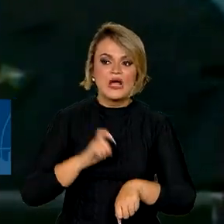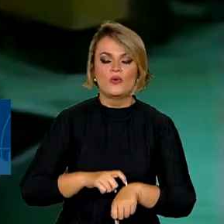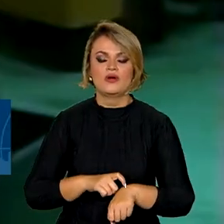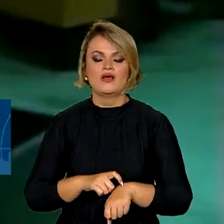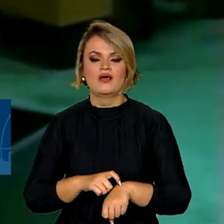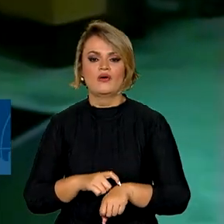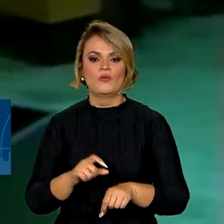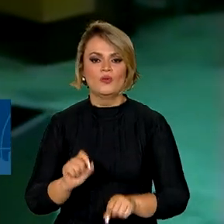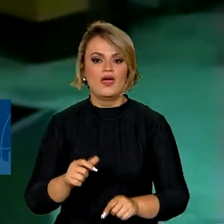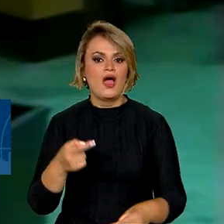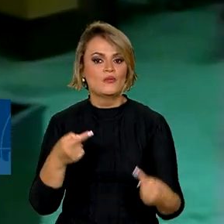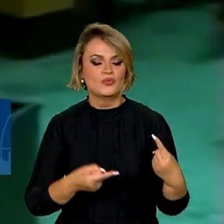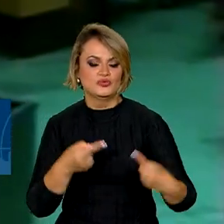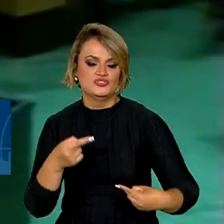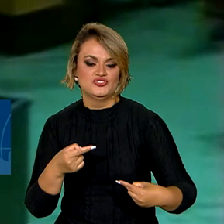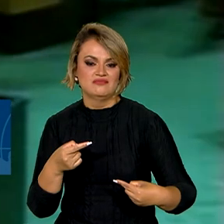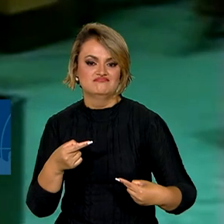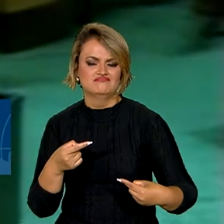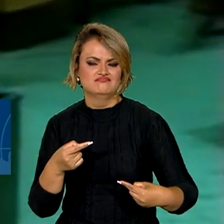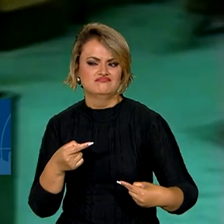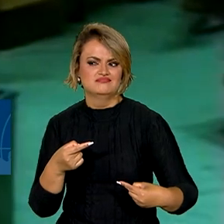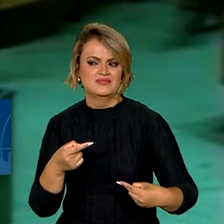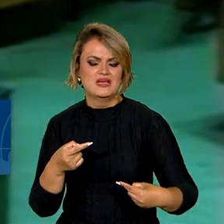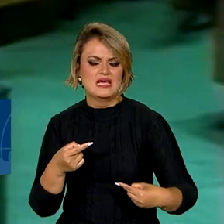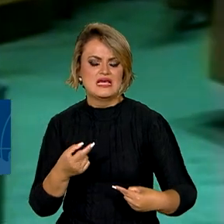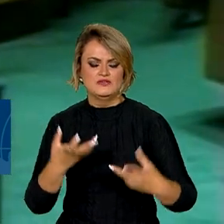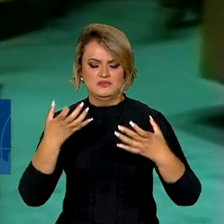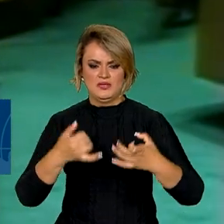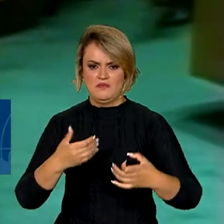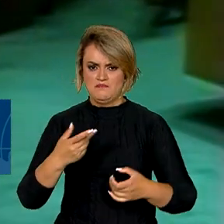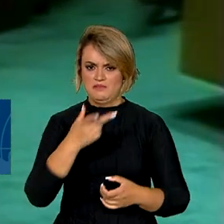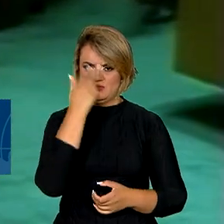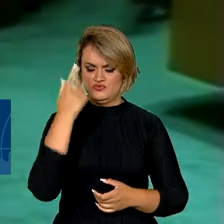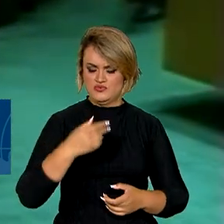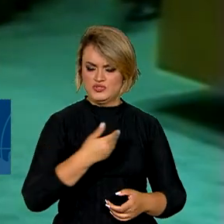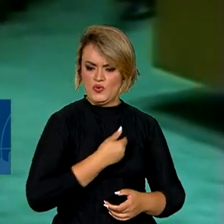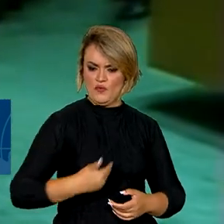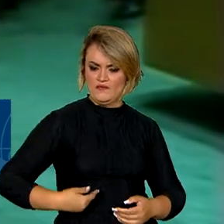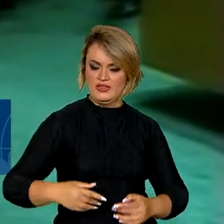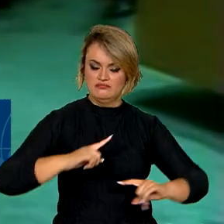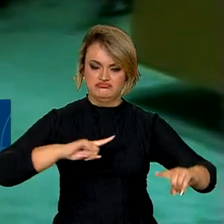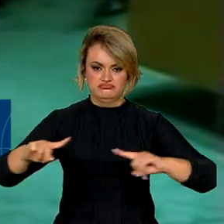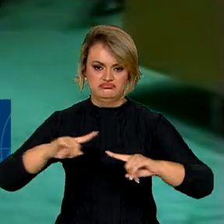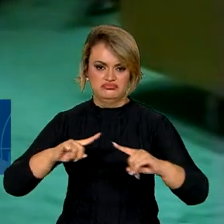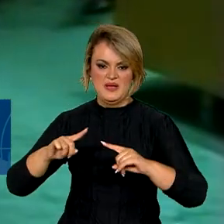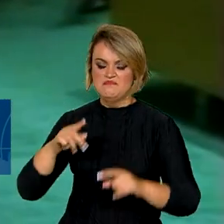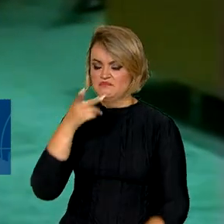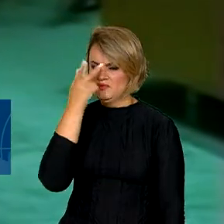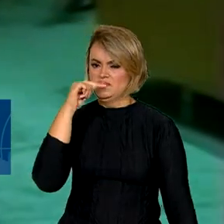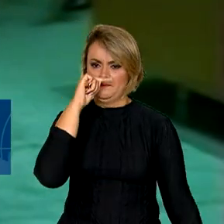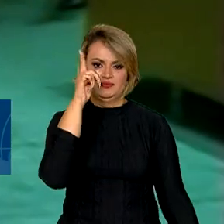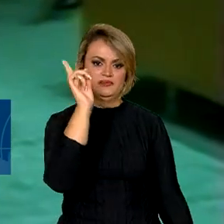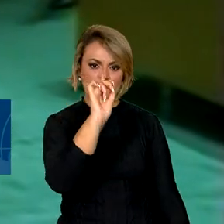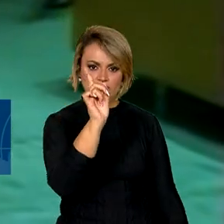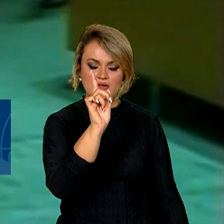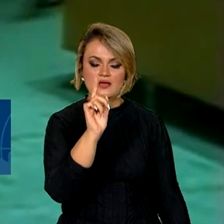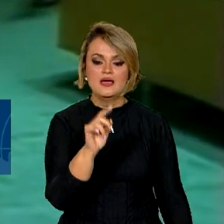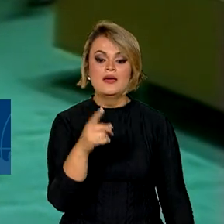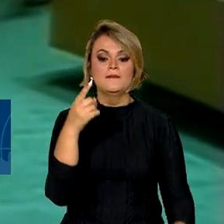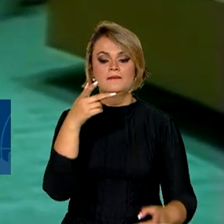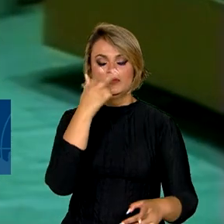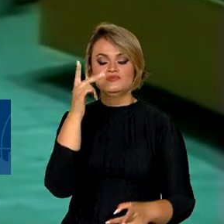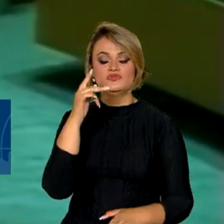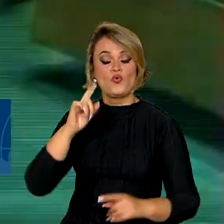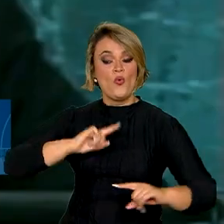política. Disse que governantes e não tecnocratas arrogantes deveriam